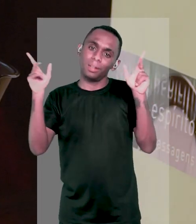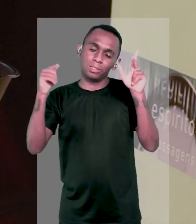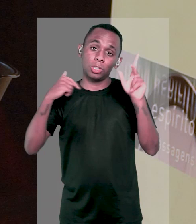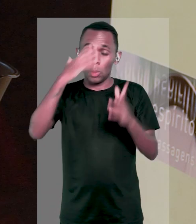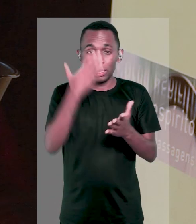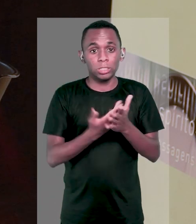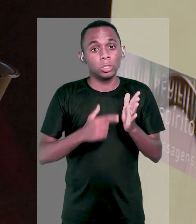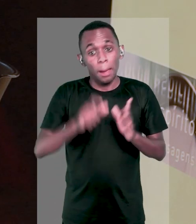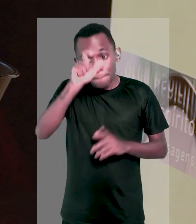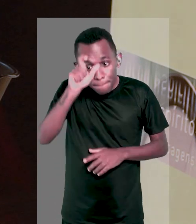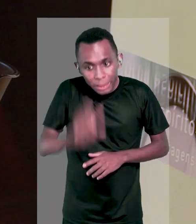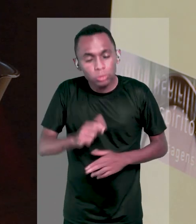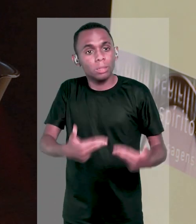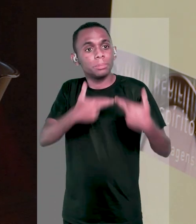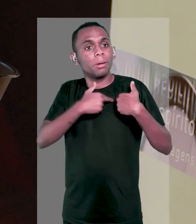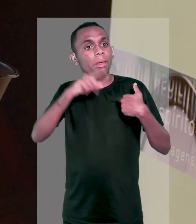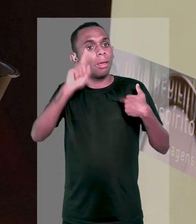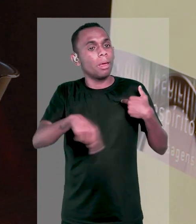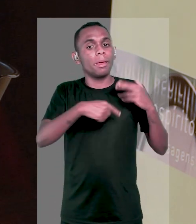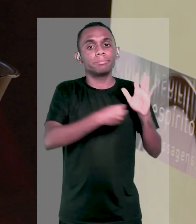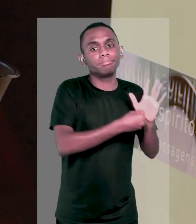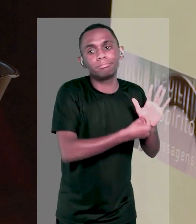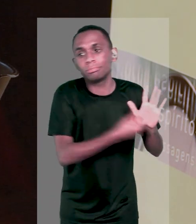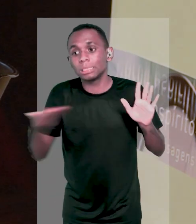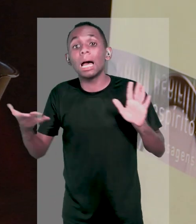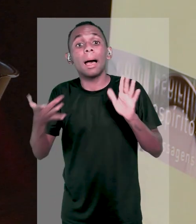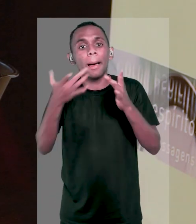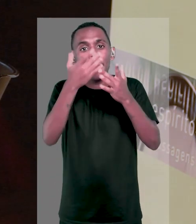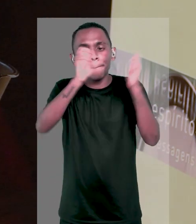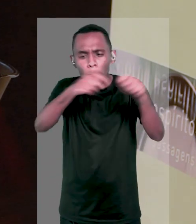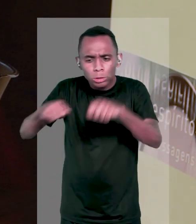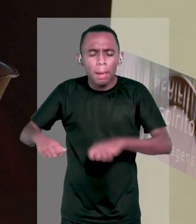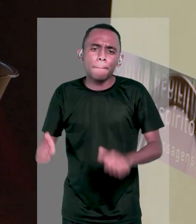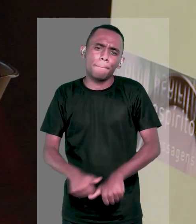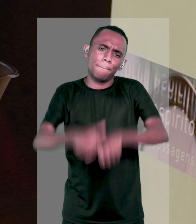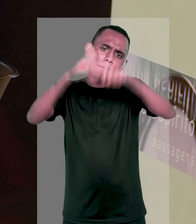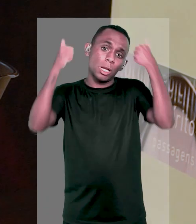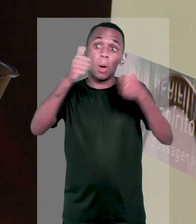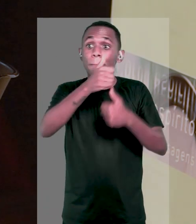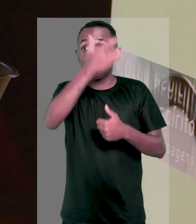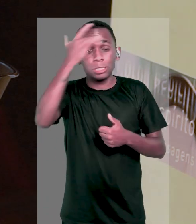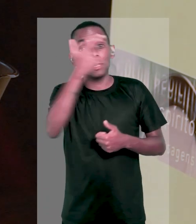desenvolver um olhar que não é um olhar comum diante das obras